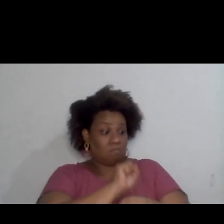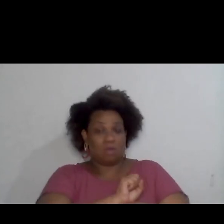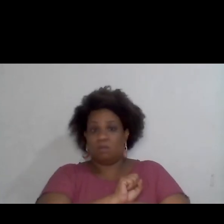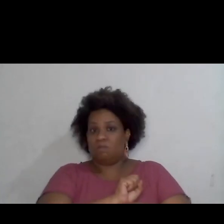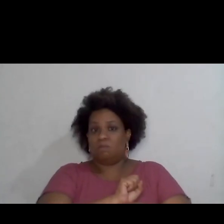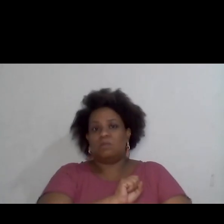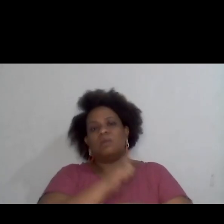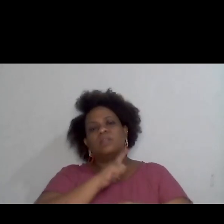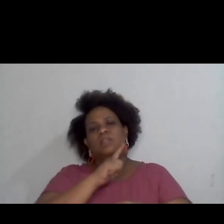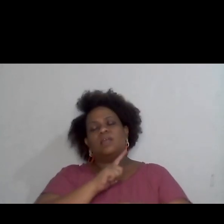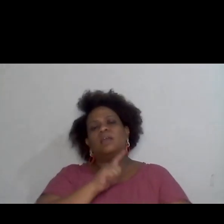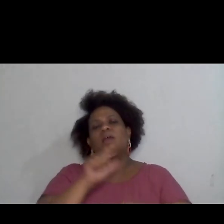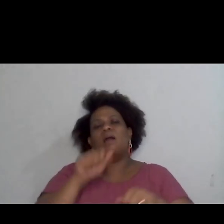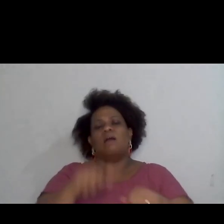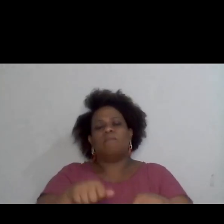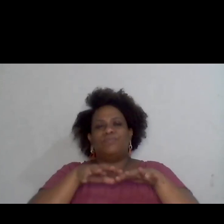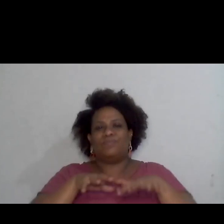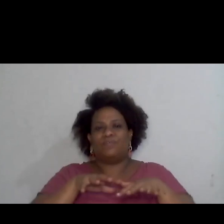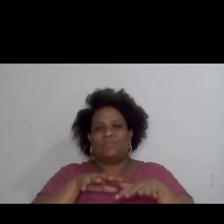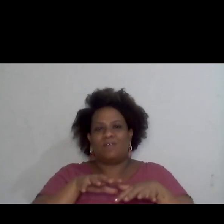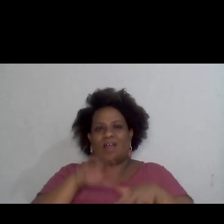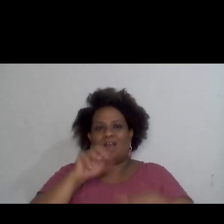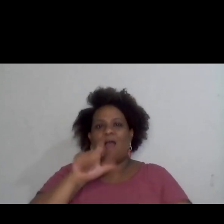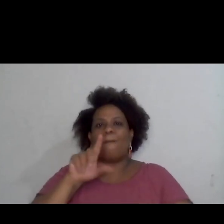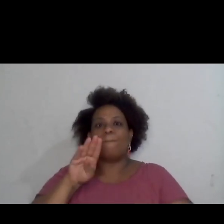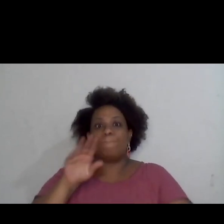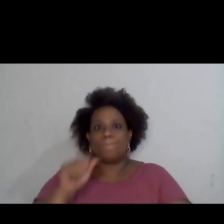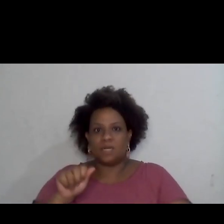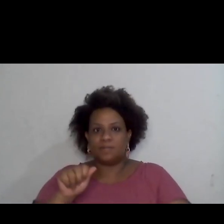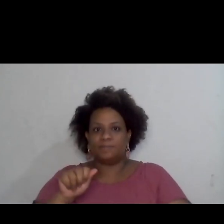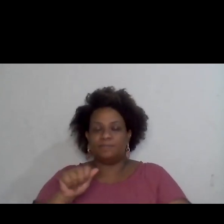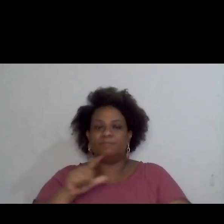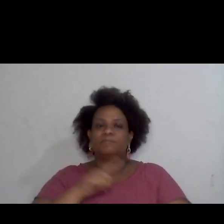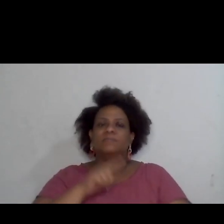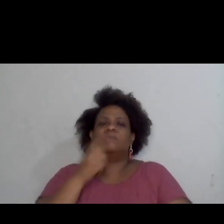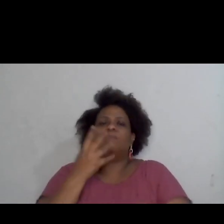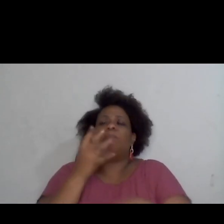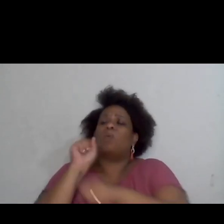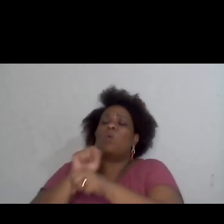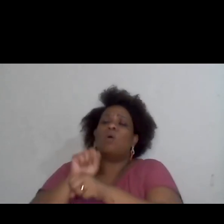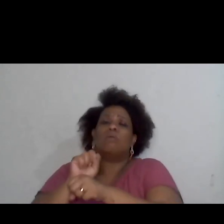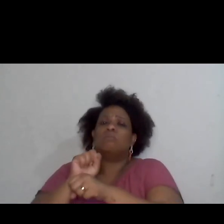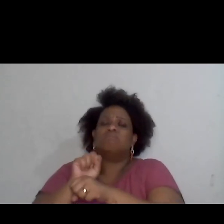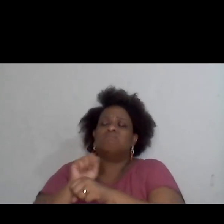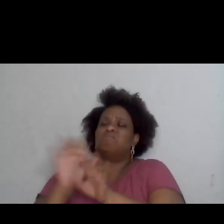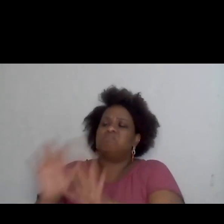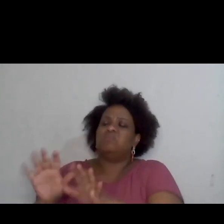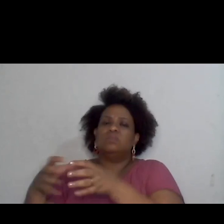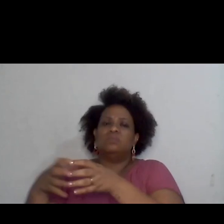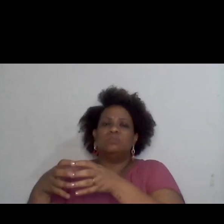Assembleia Legislativa, ele foi para a Assembleia Legislativa e ficou parado numa comissão de